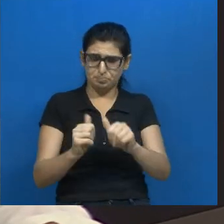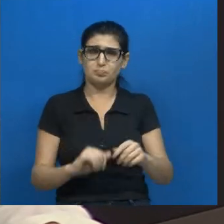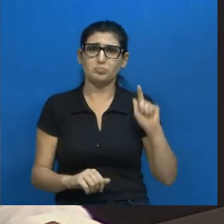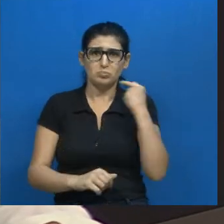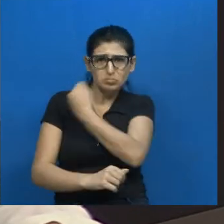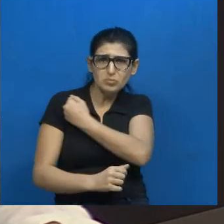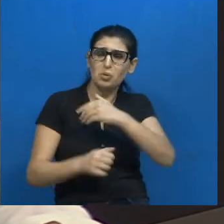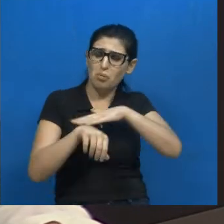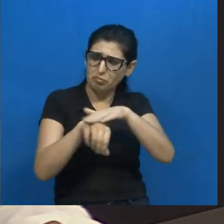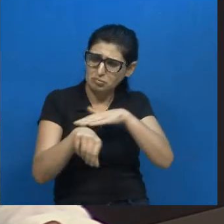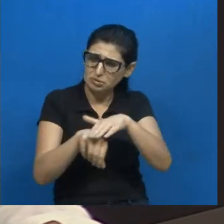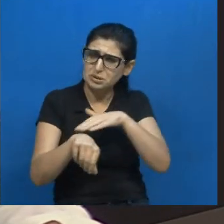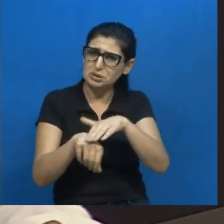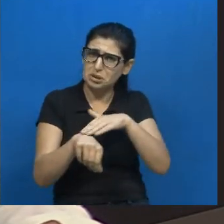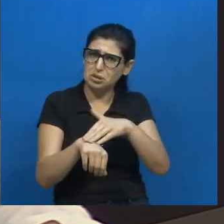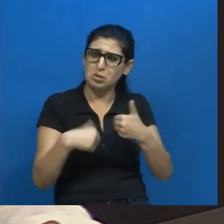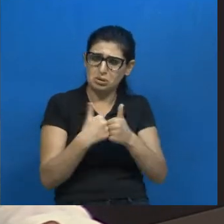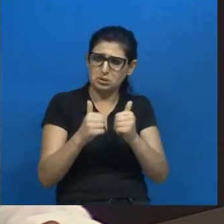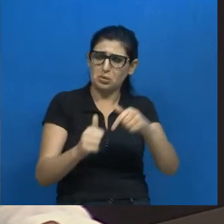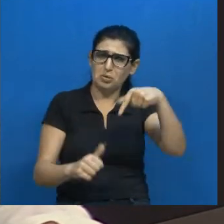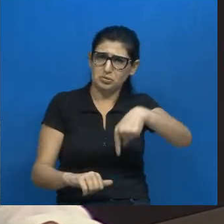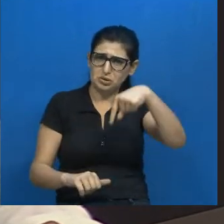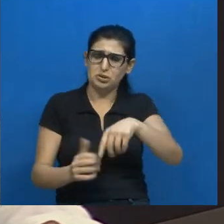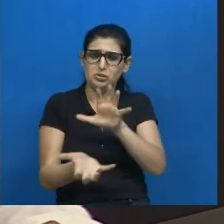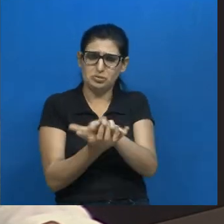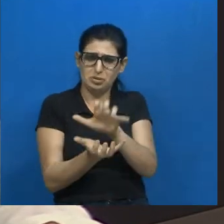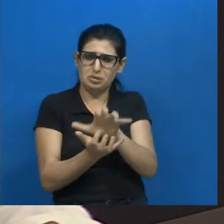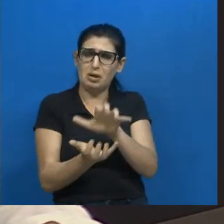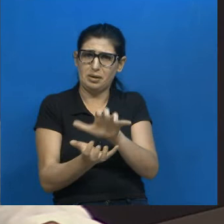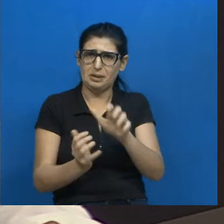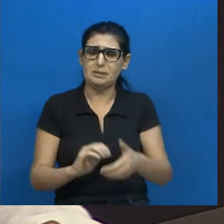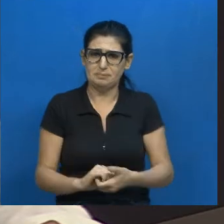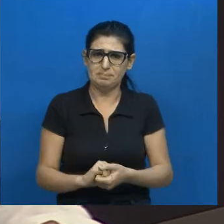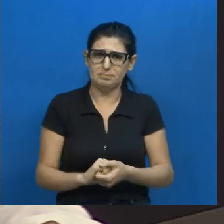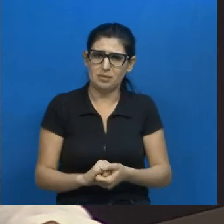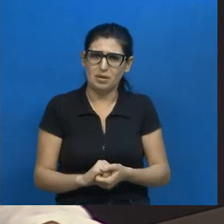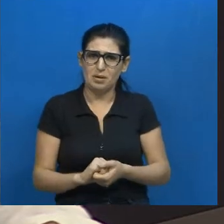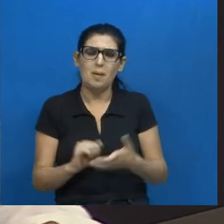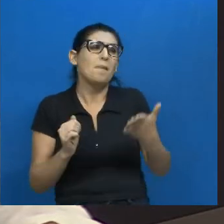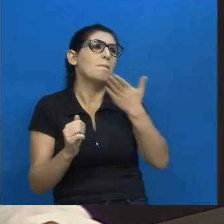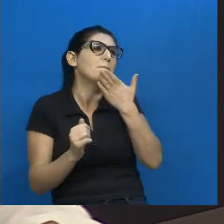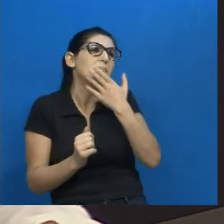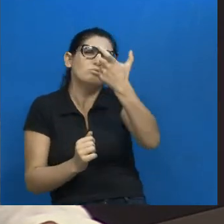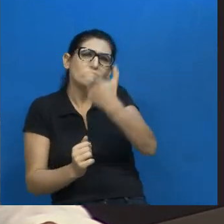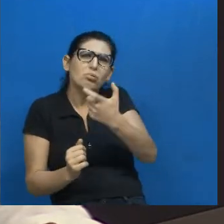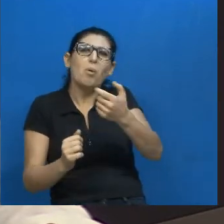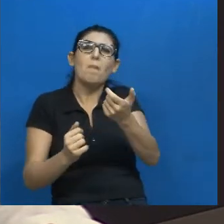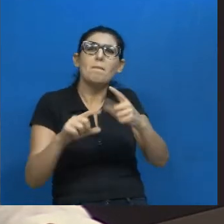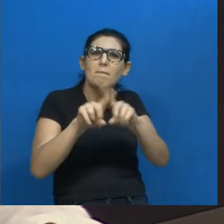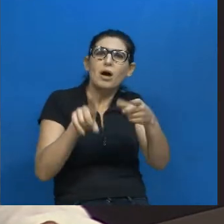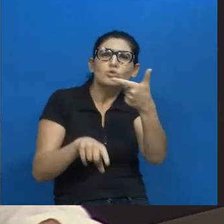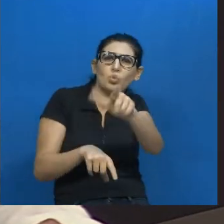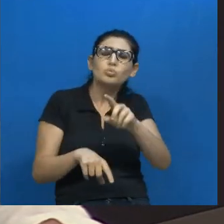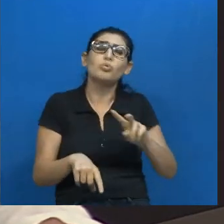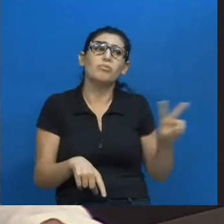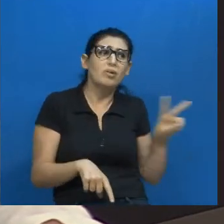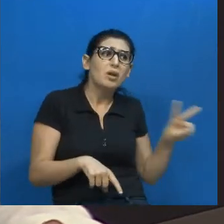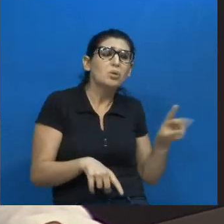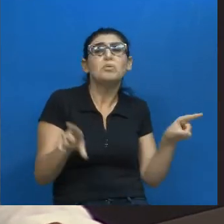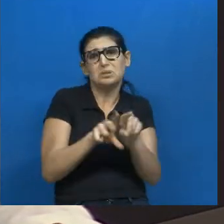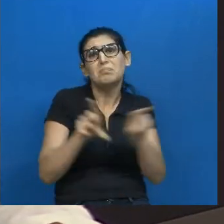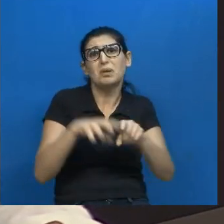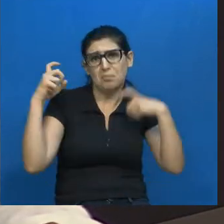o transporte da nossa cidade, né? E esse é um dos pedidos, não só meu, mas eu acho que de vários vereadores dessa casa, para